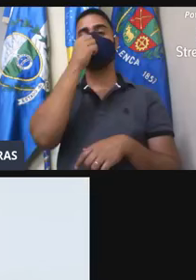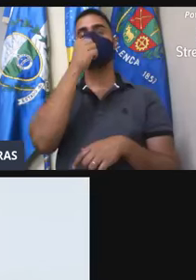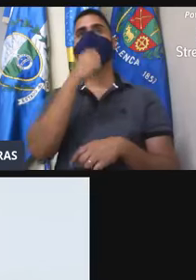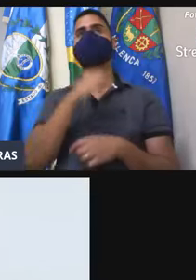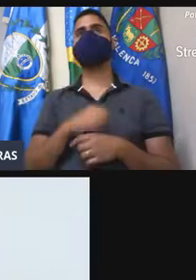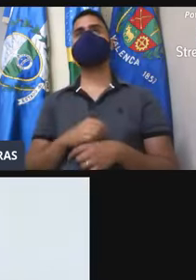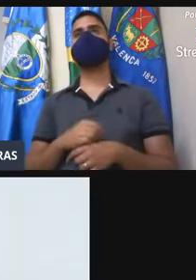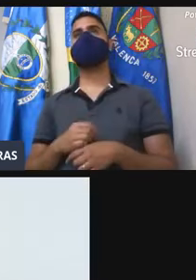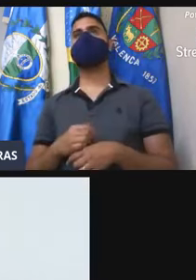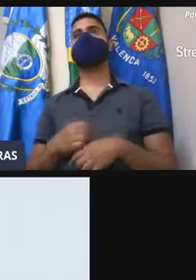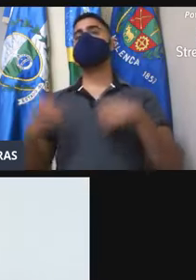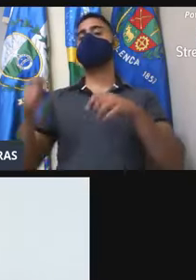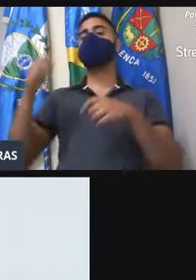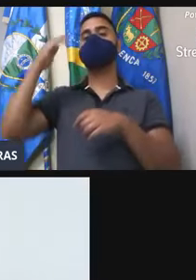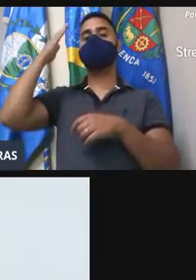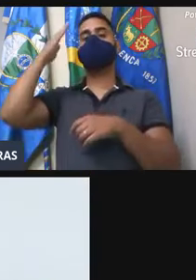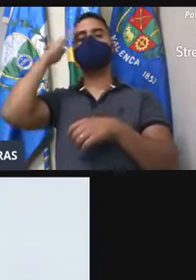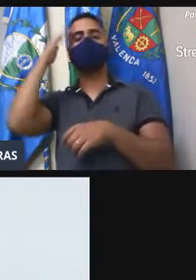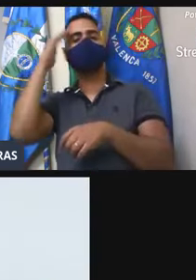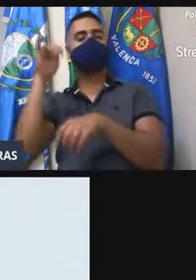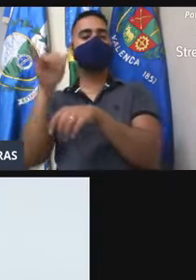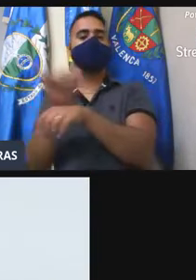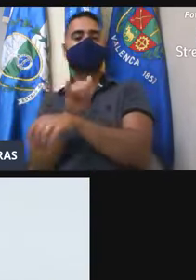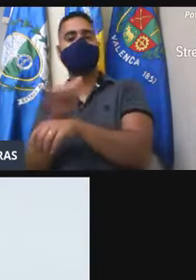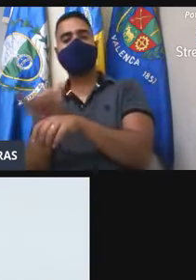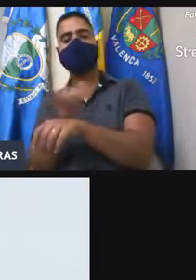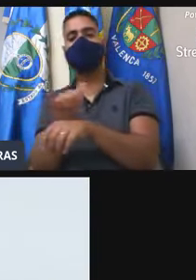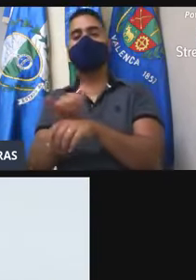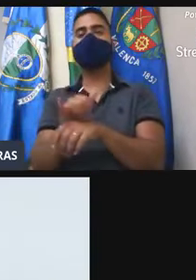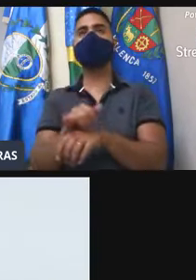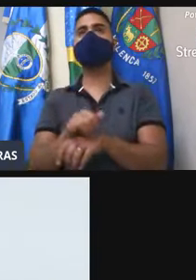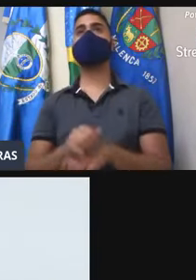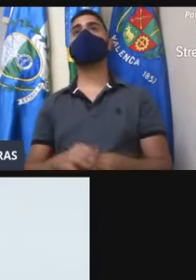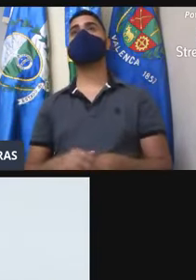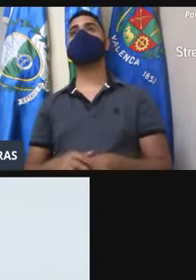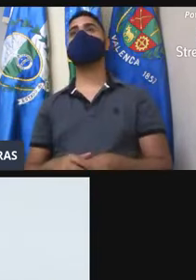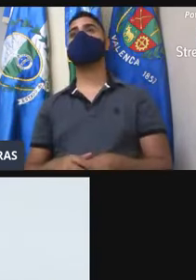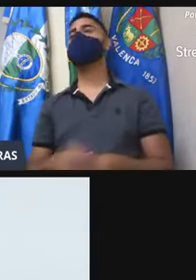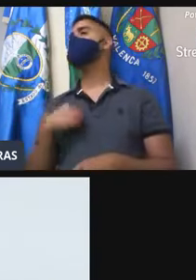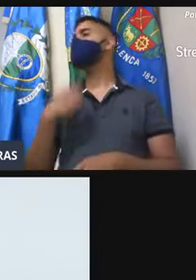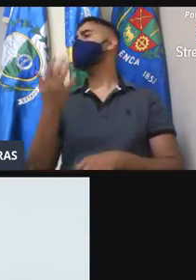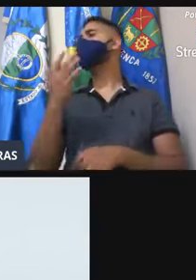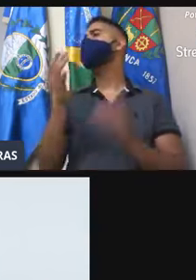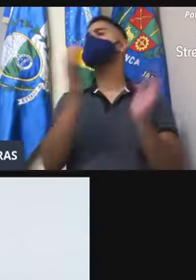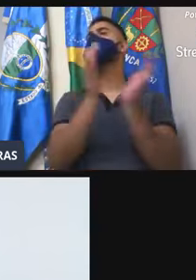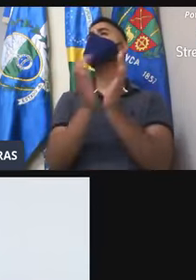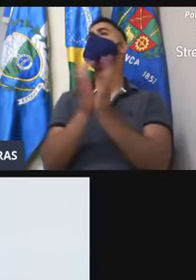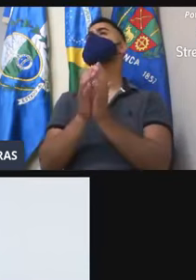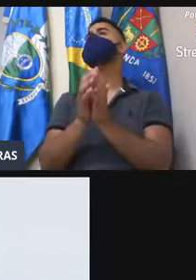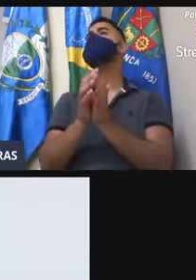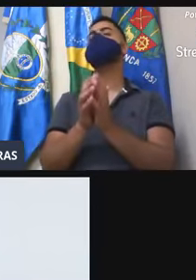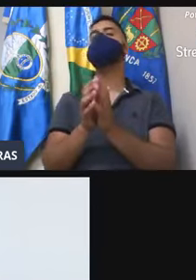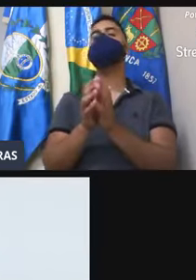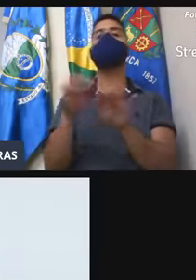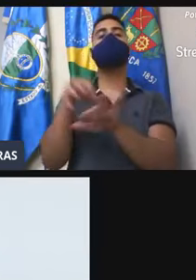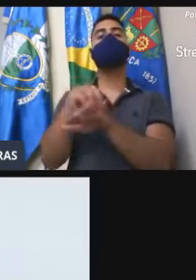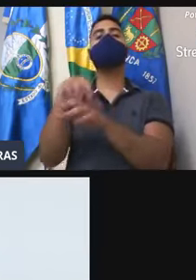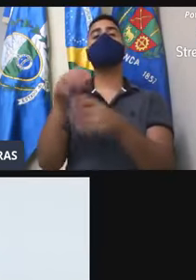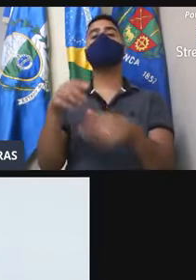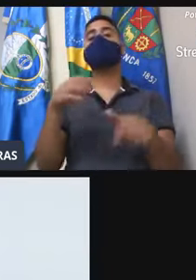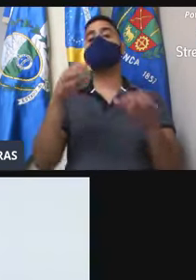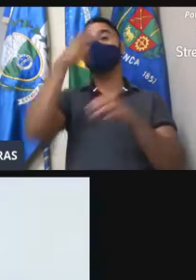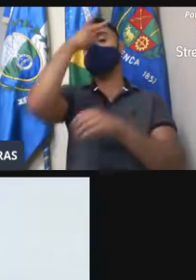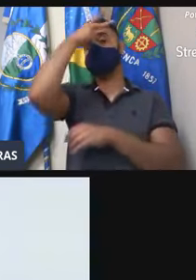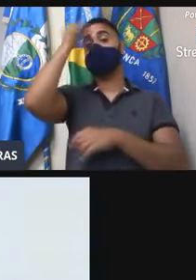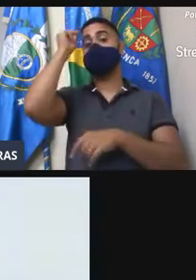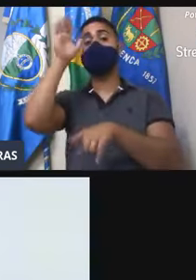A gente precisa pensar estrategicamente e esse é o desafio que eu deixo aqui para a Comissão de Transporte da Prefeitura, para